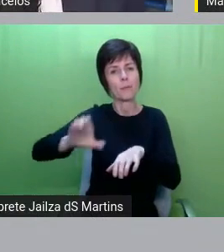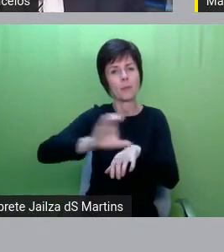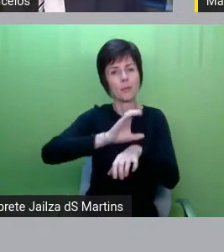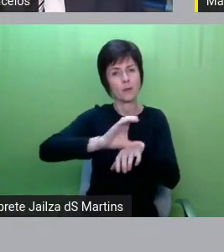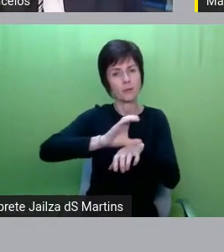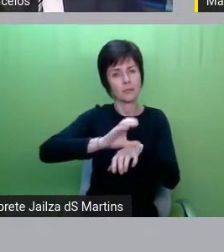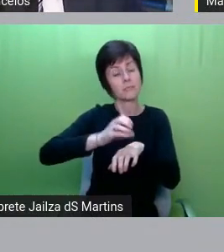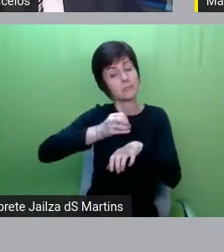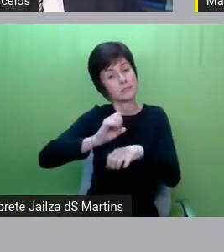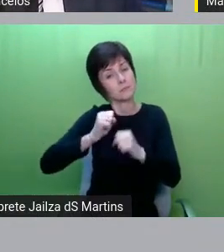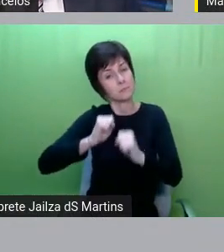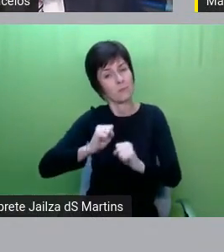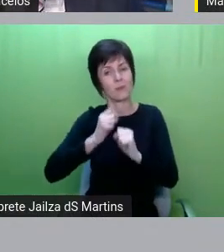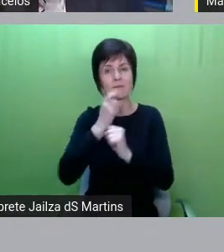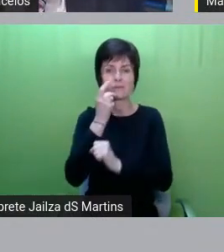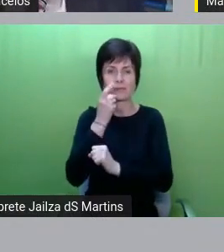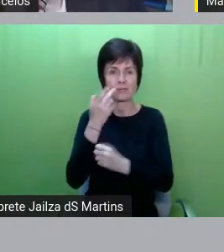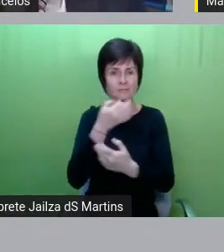permite